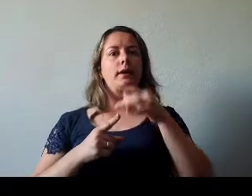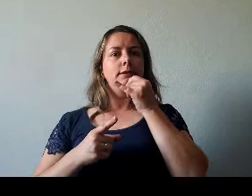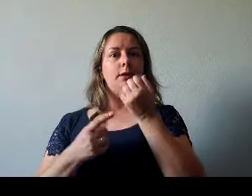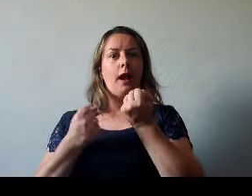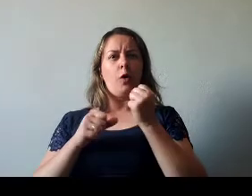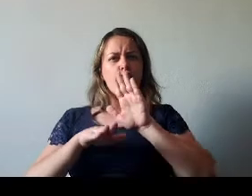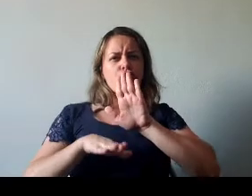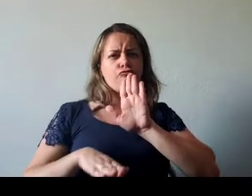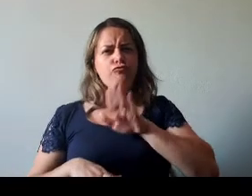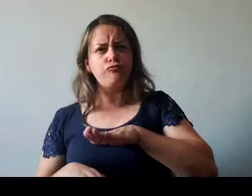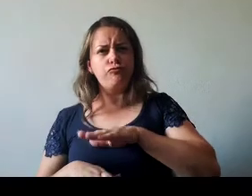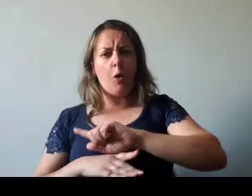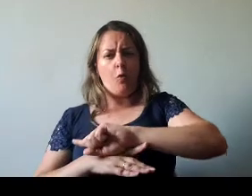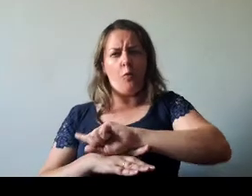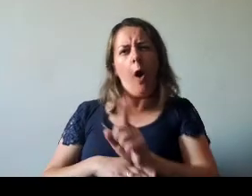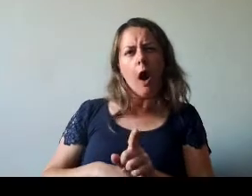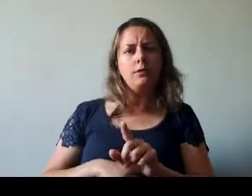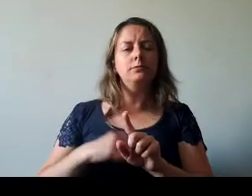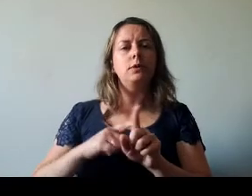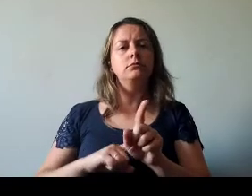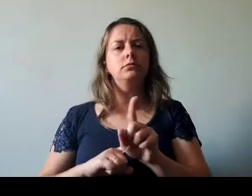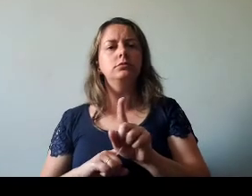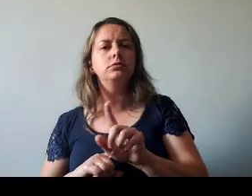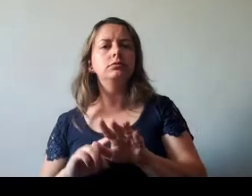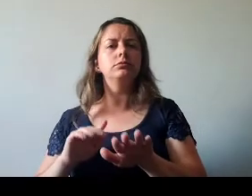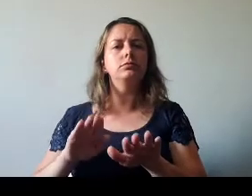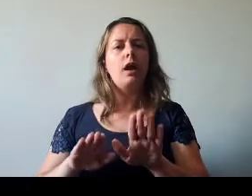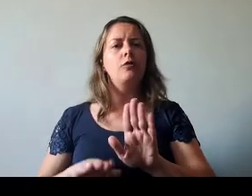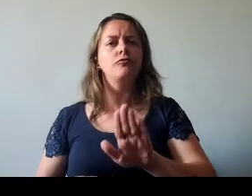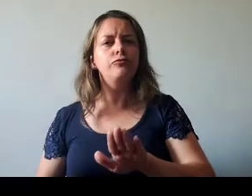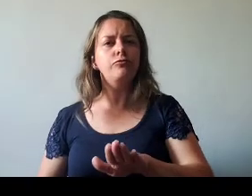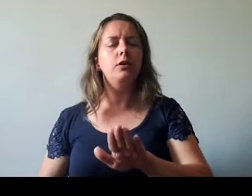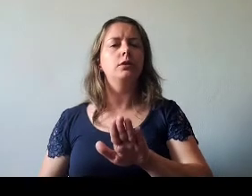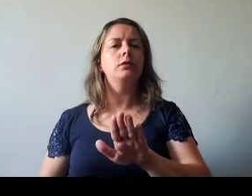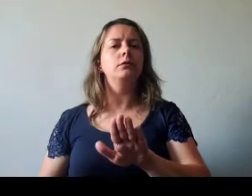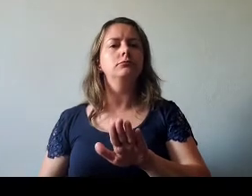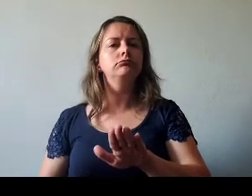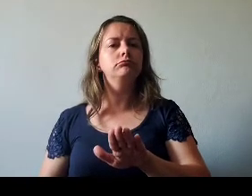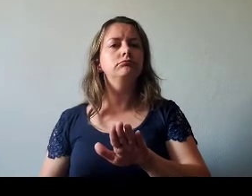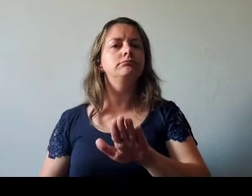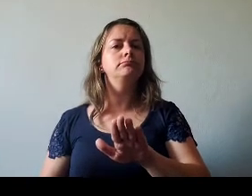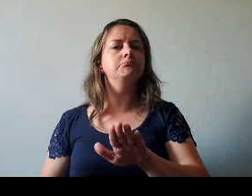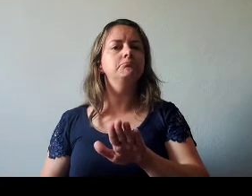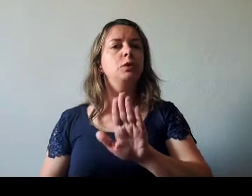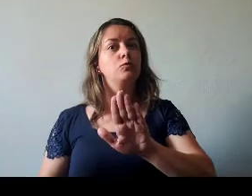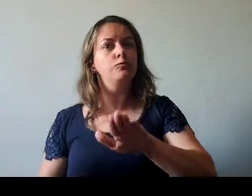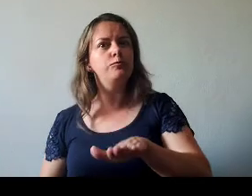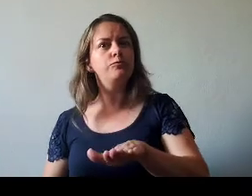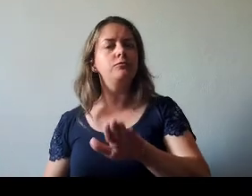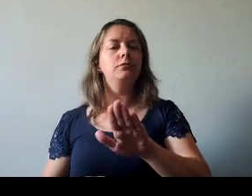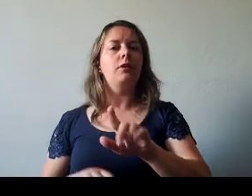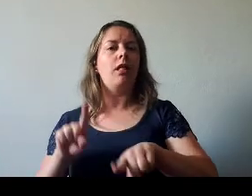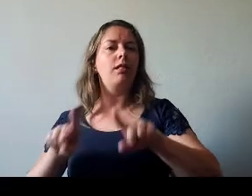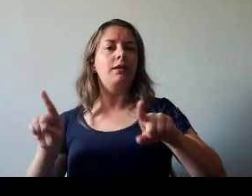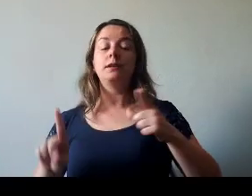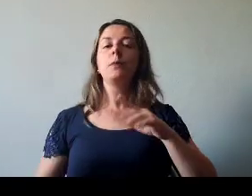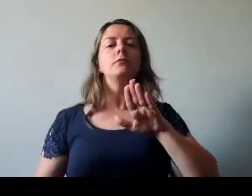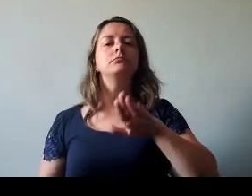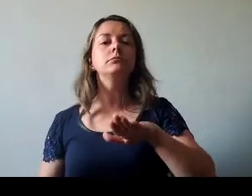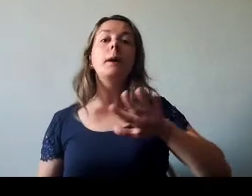início, mais depois, mas aí é só uma noção geral de como seria a aceleração dele,